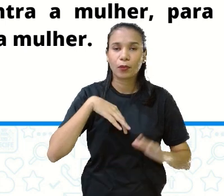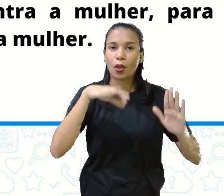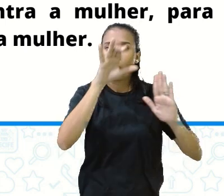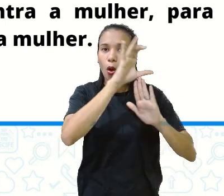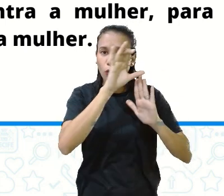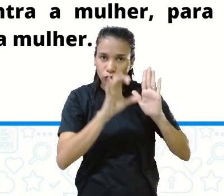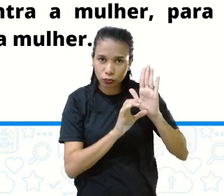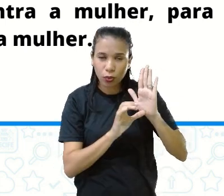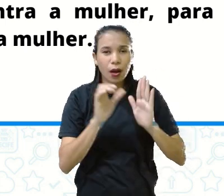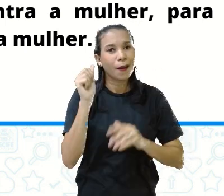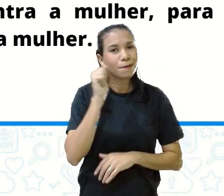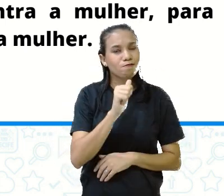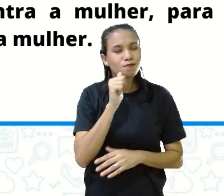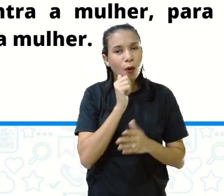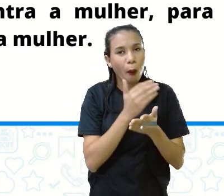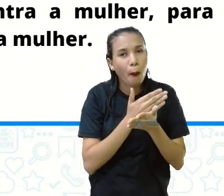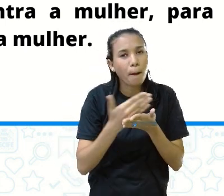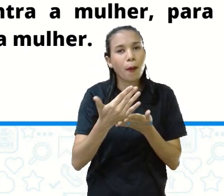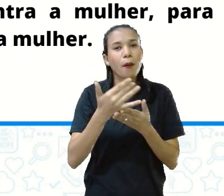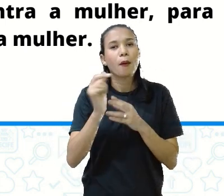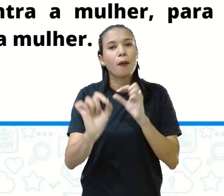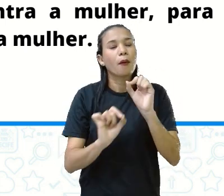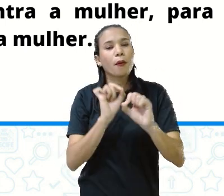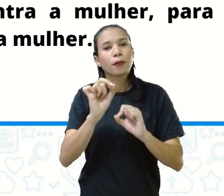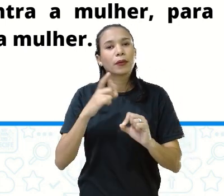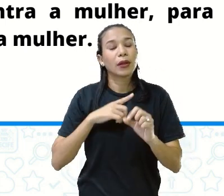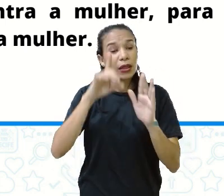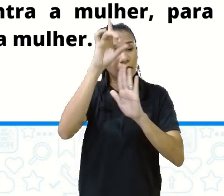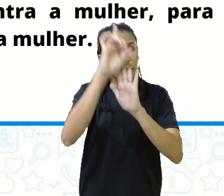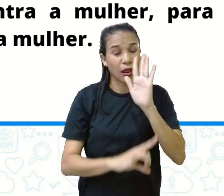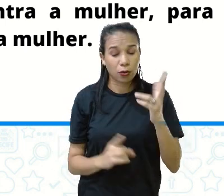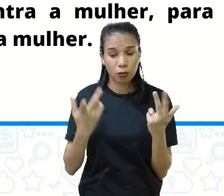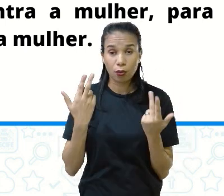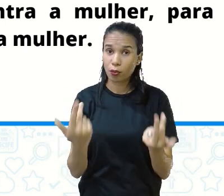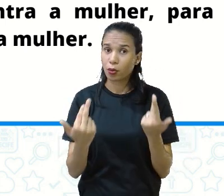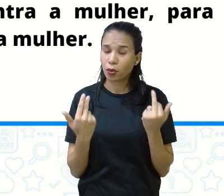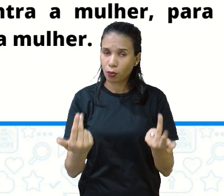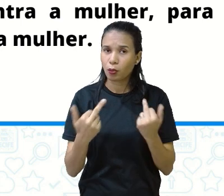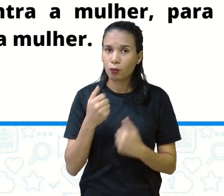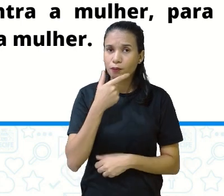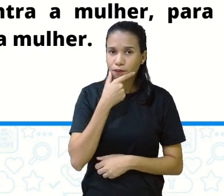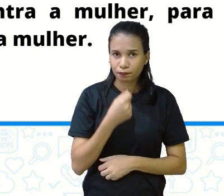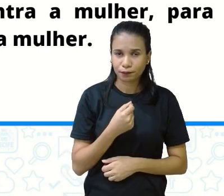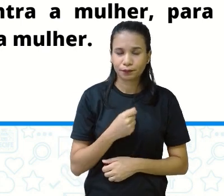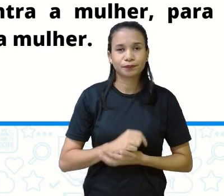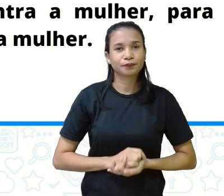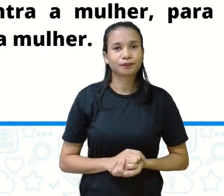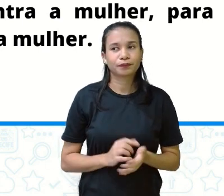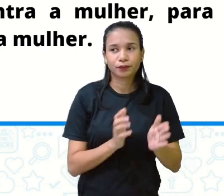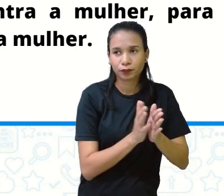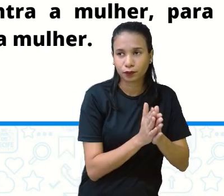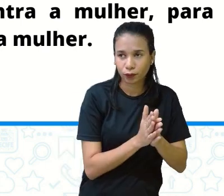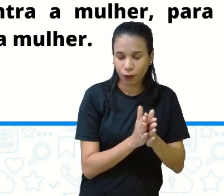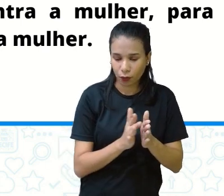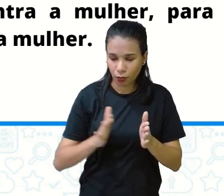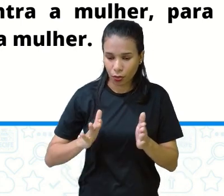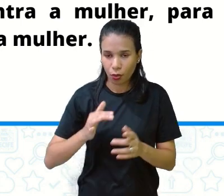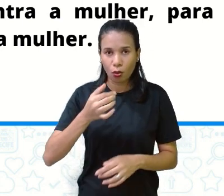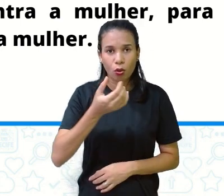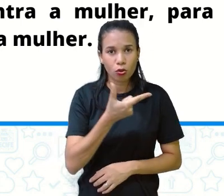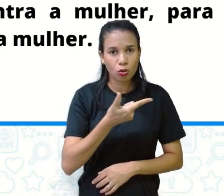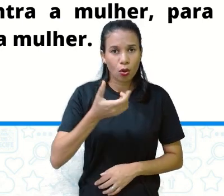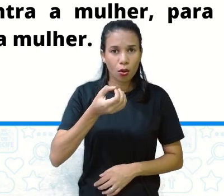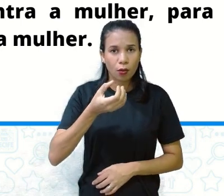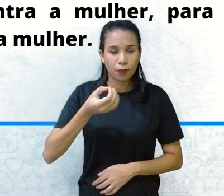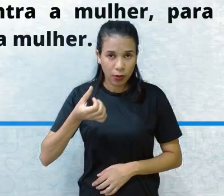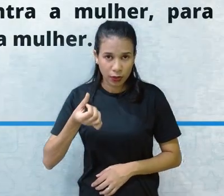Constituição. As mulheres, a partir daí, têm os mesmos direitos e deveres que os homens. Em 2006,